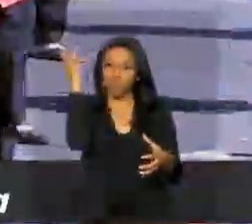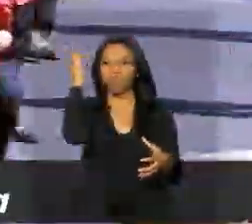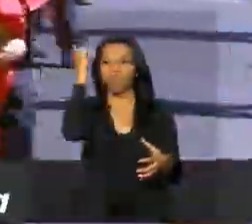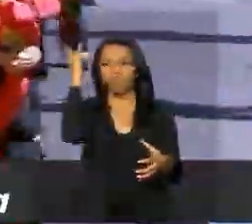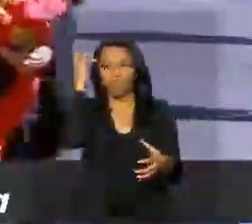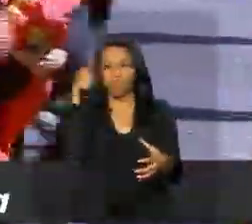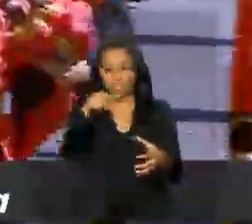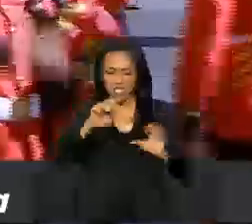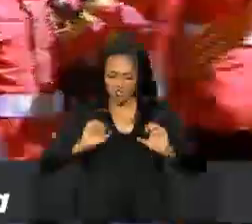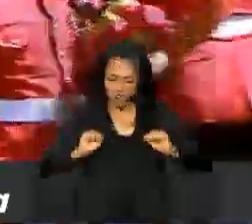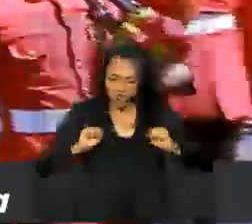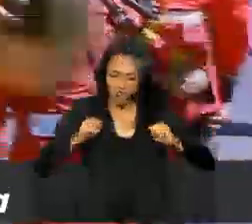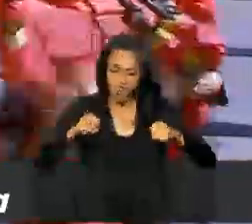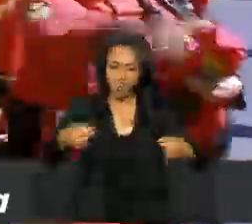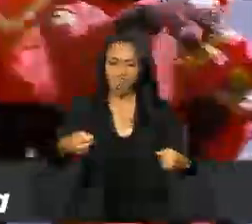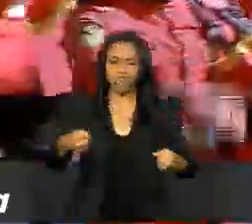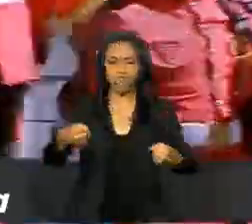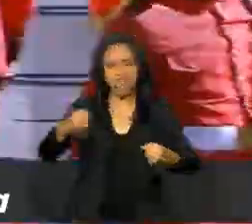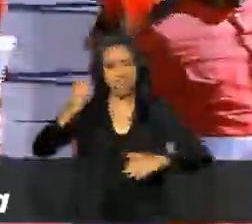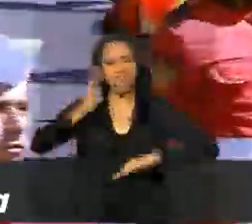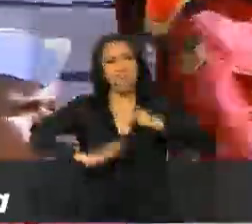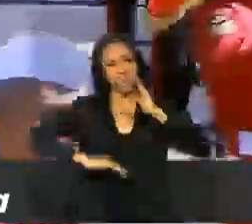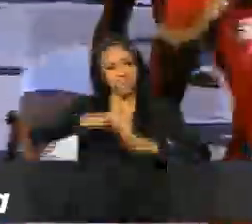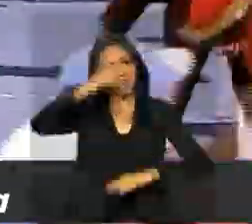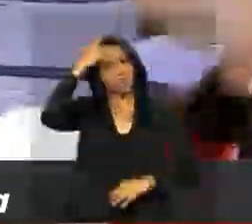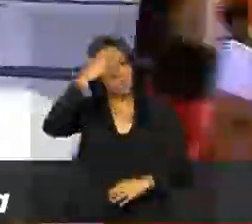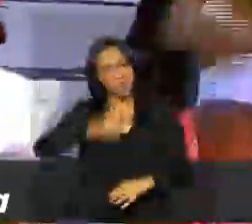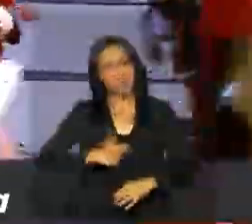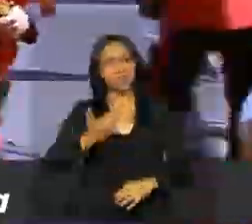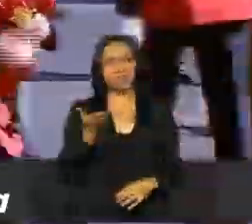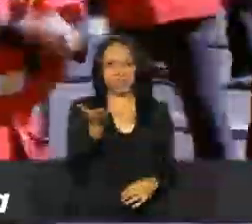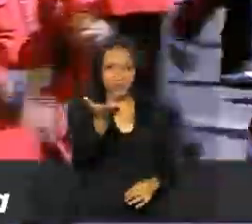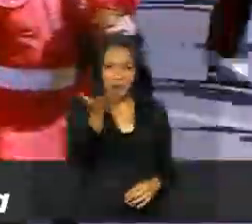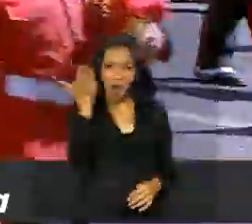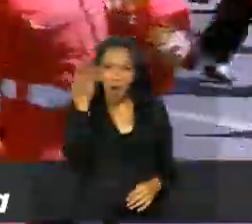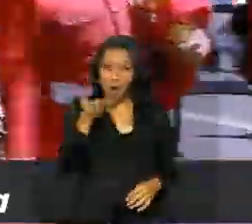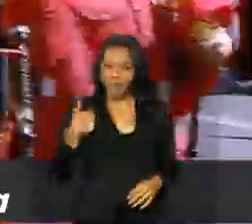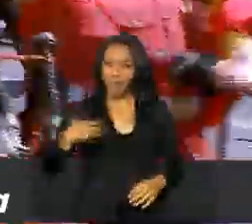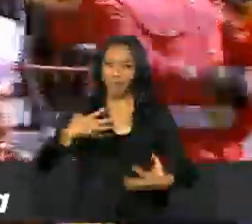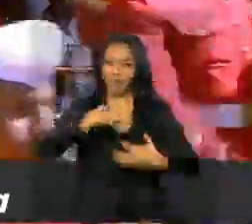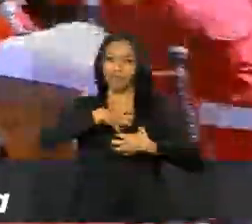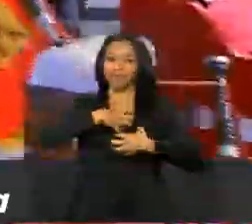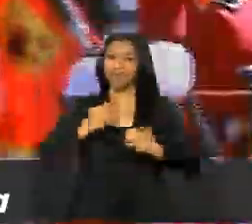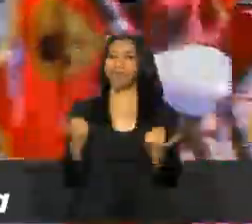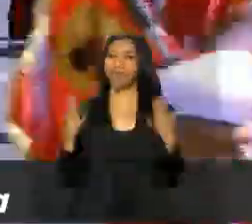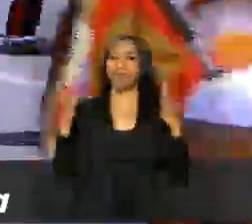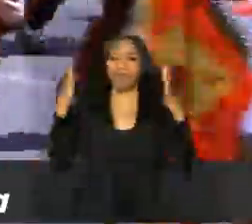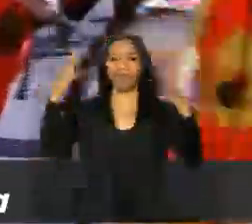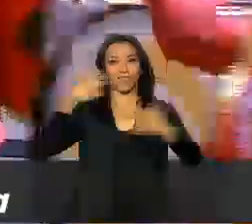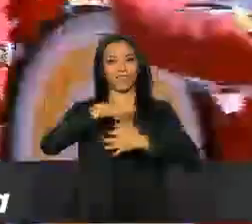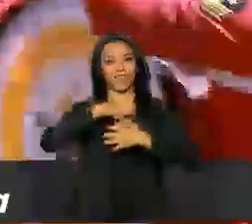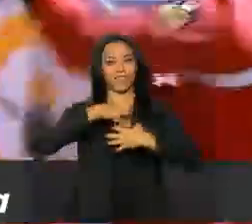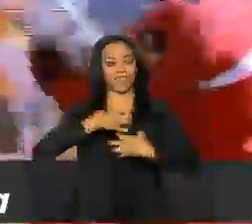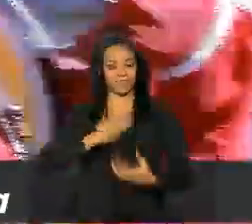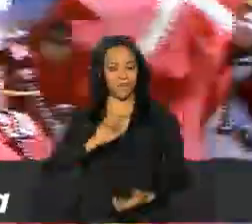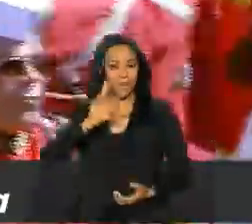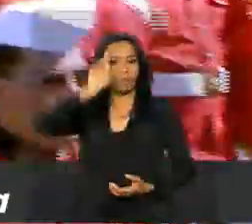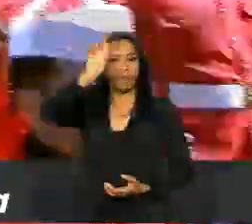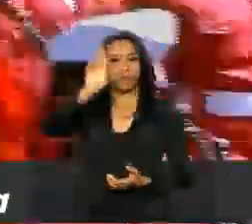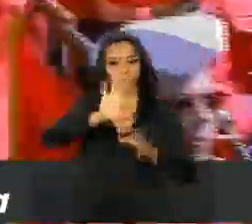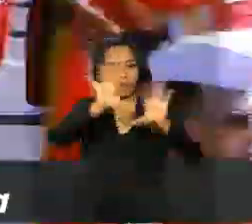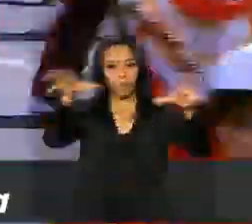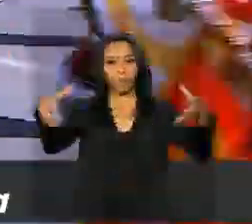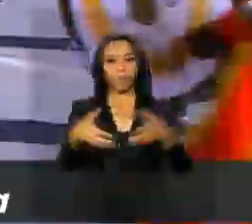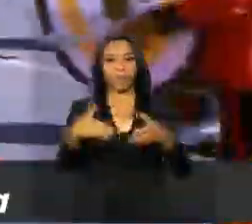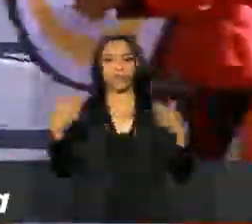a determinação e o profissionalismo que eles mostram ali. Vejam como eles estão vibrantes ali, está representando também, a Marinha do Brasil.